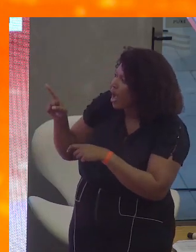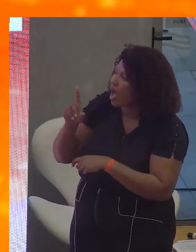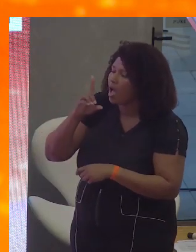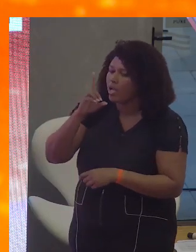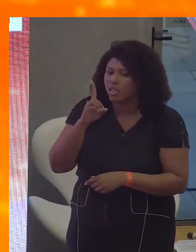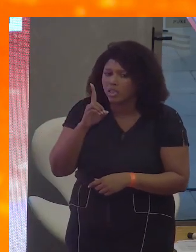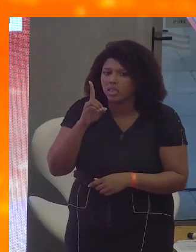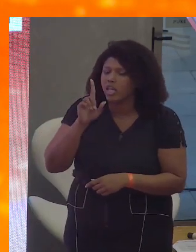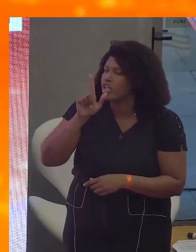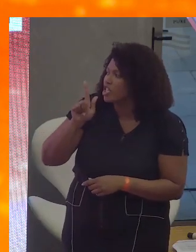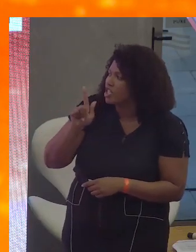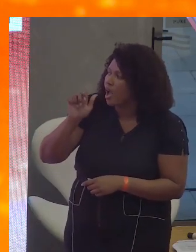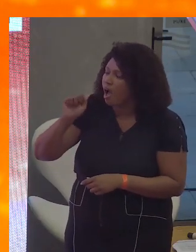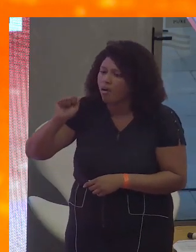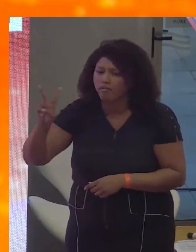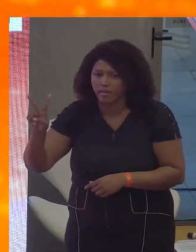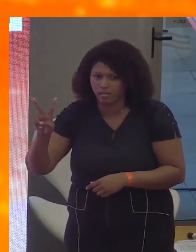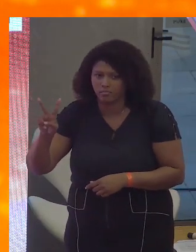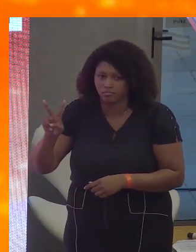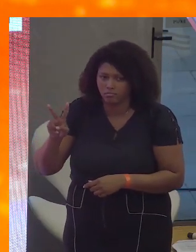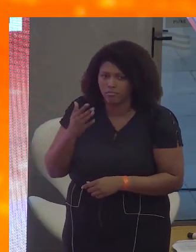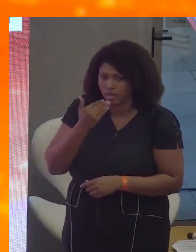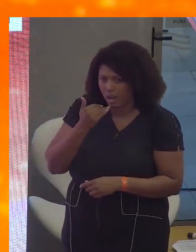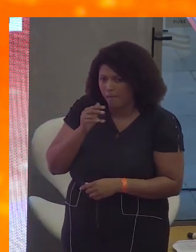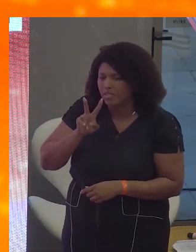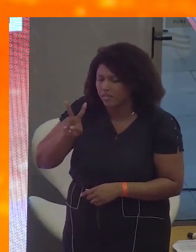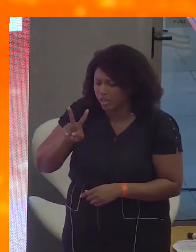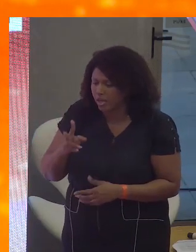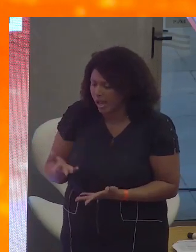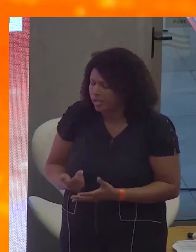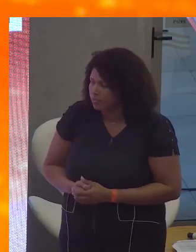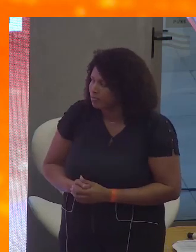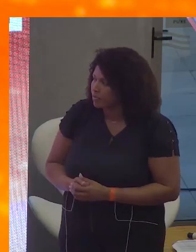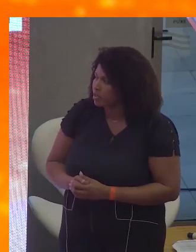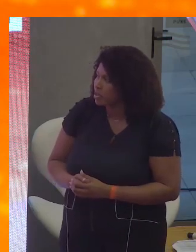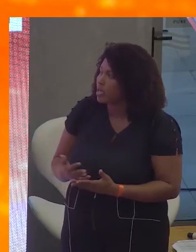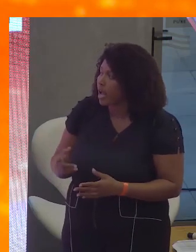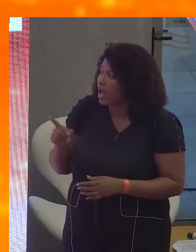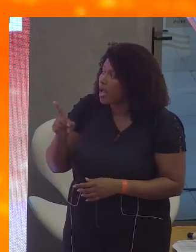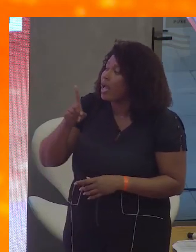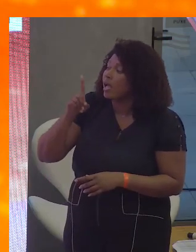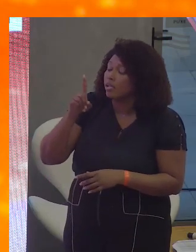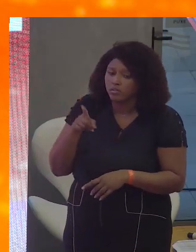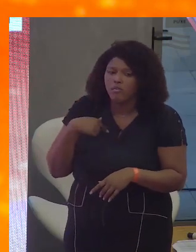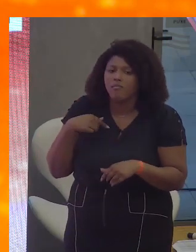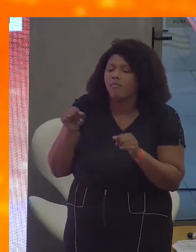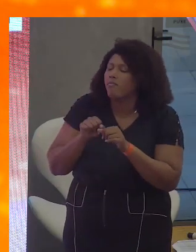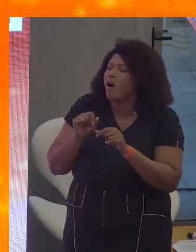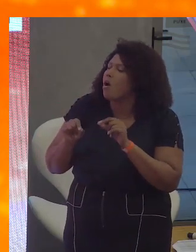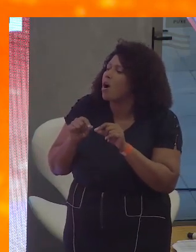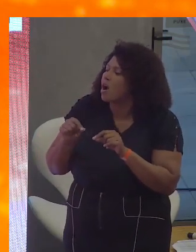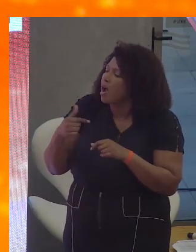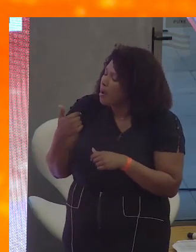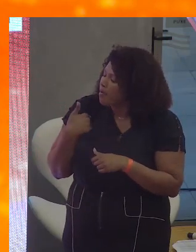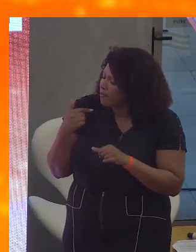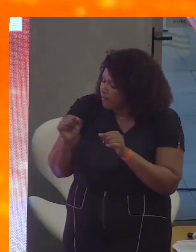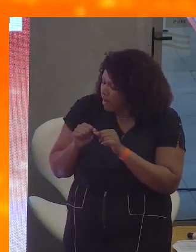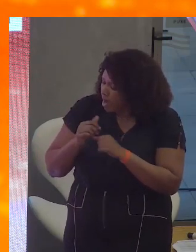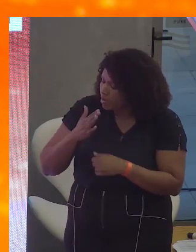alimento está sob a Direção-Geral de Alimentação e Veterinária. E é para o DGAV que eu faço a minha